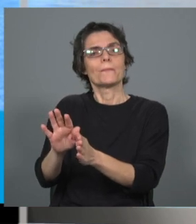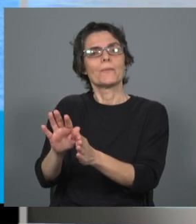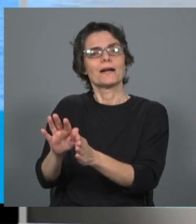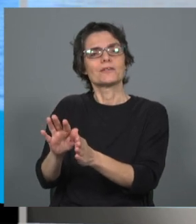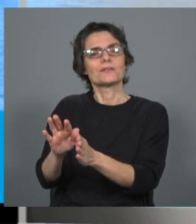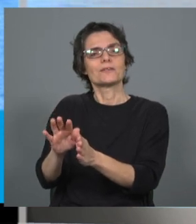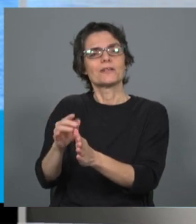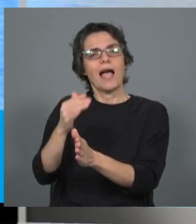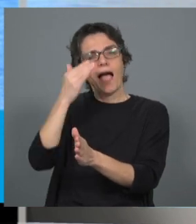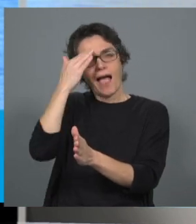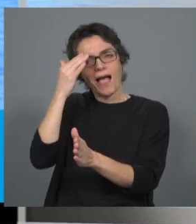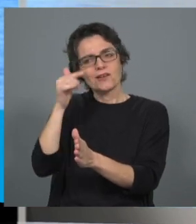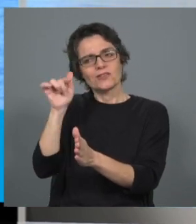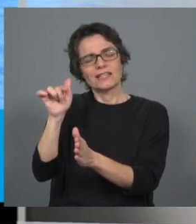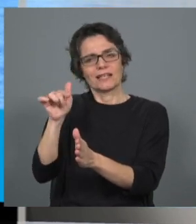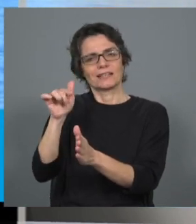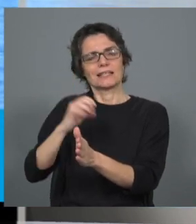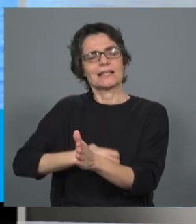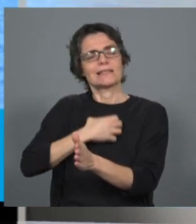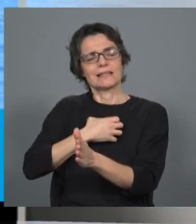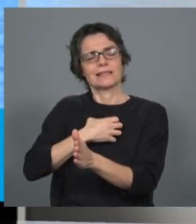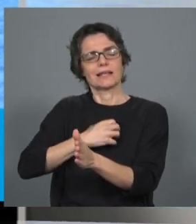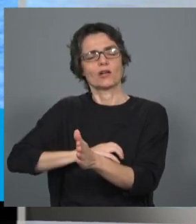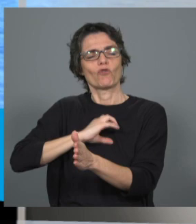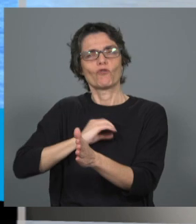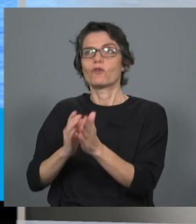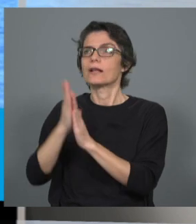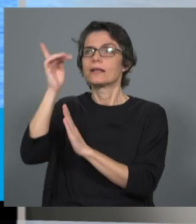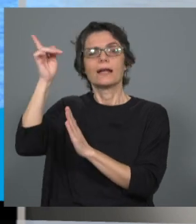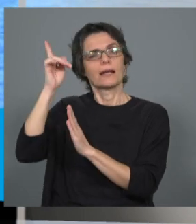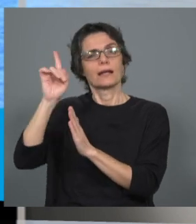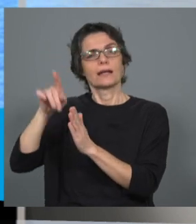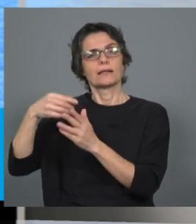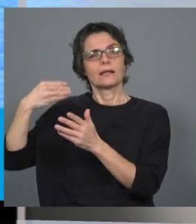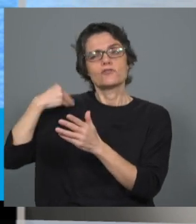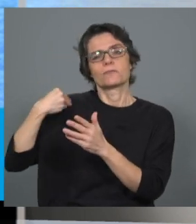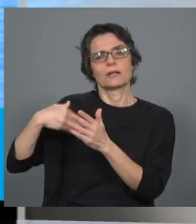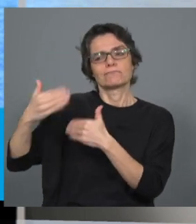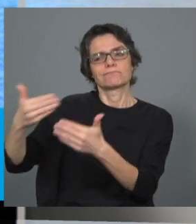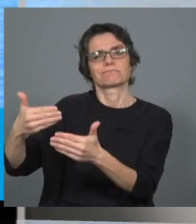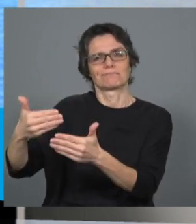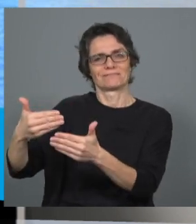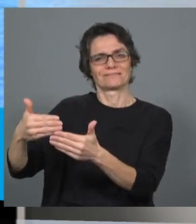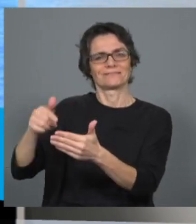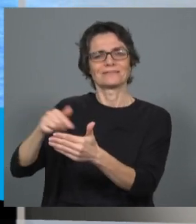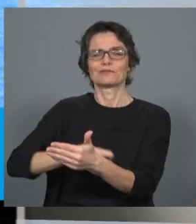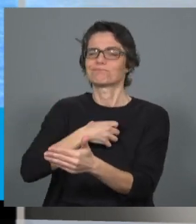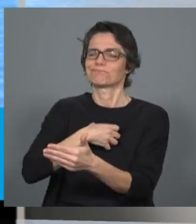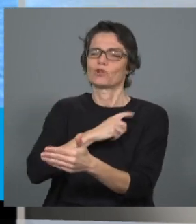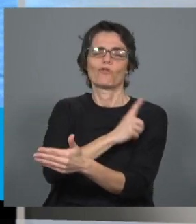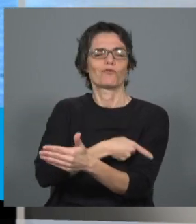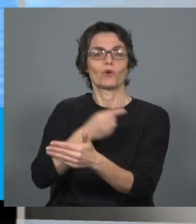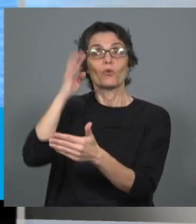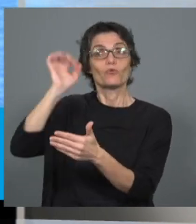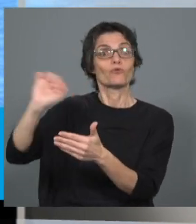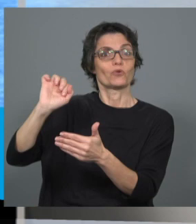isso eu pude experimentar a fidelidade de Deus. Deus não desiste de mim, tal como não desistiu de ninguém. E os sonhos que Ele tem para nos